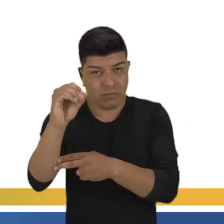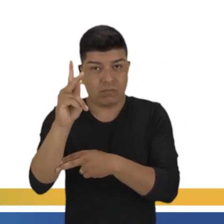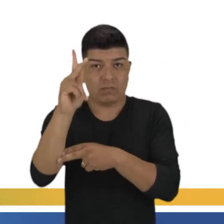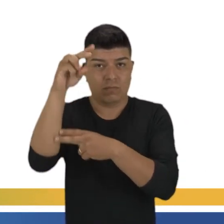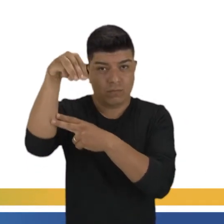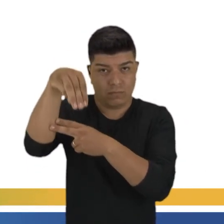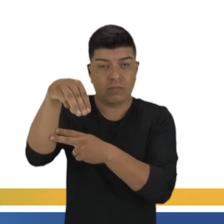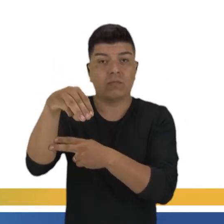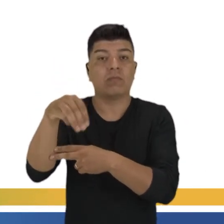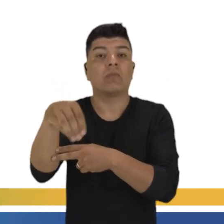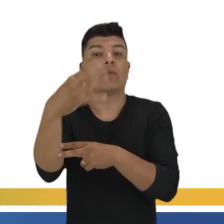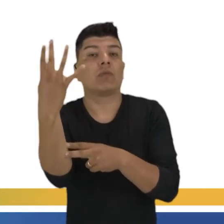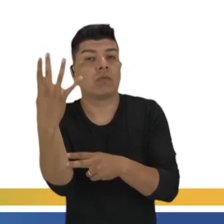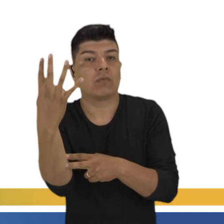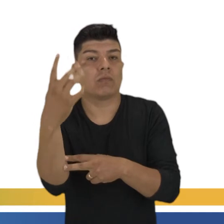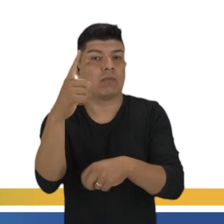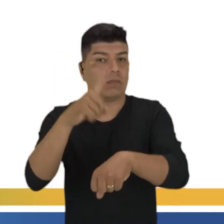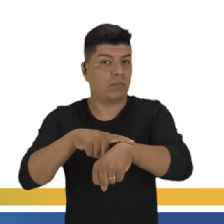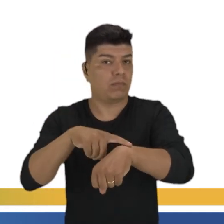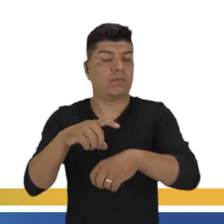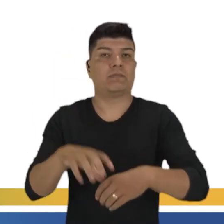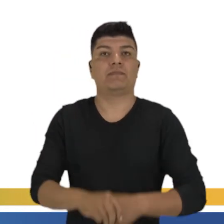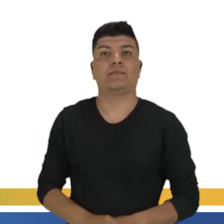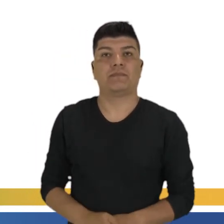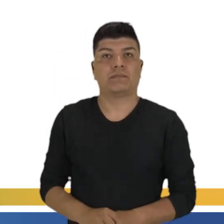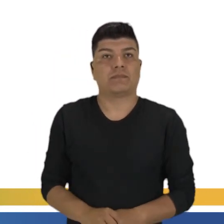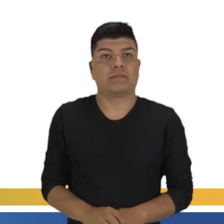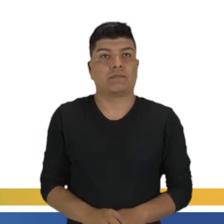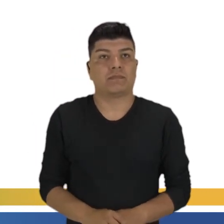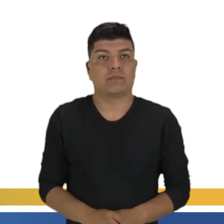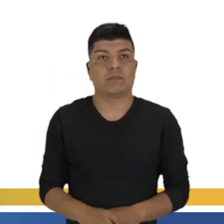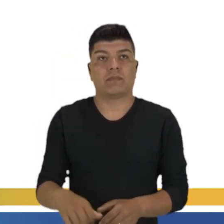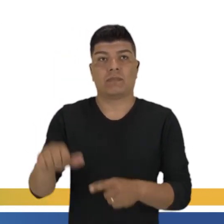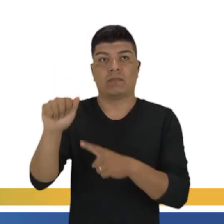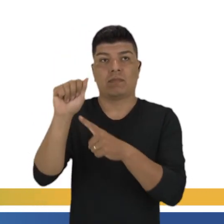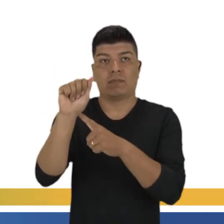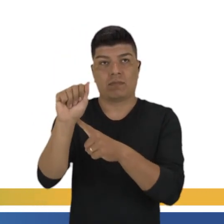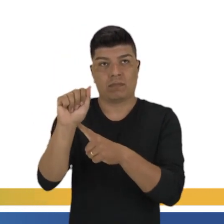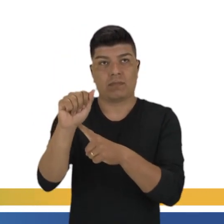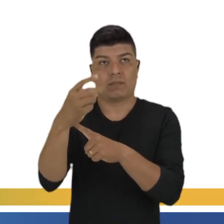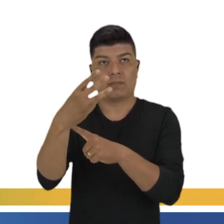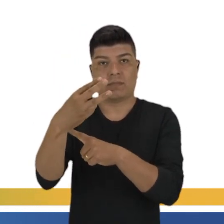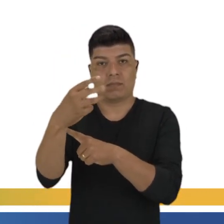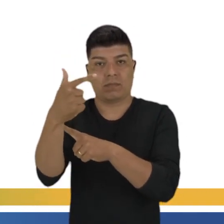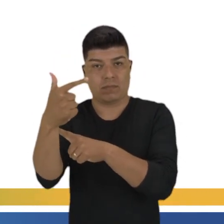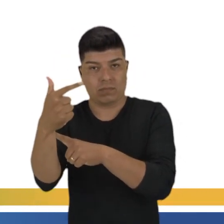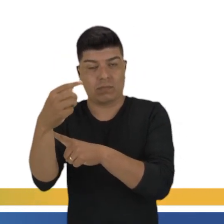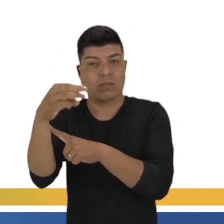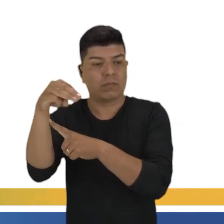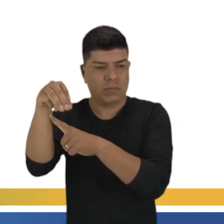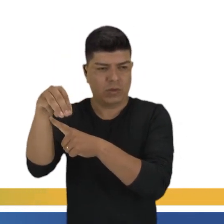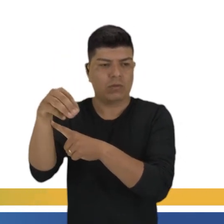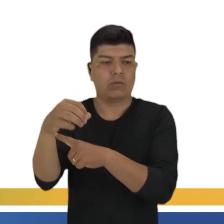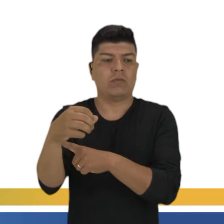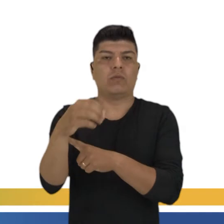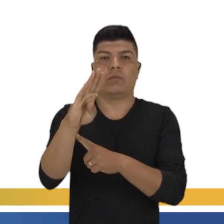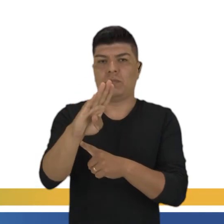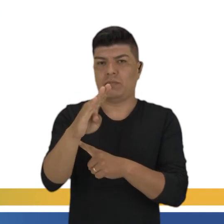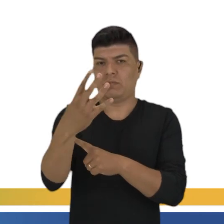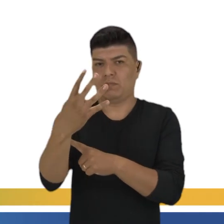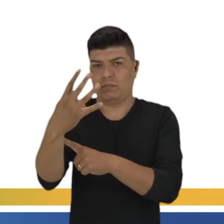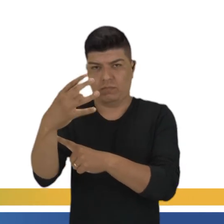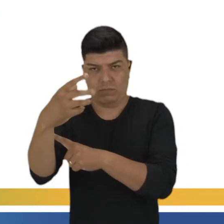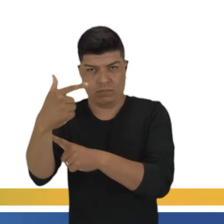hora, gastaria quanto? E aí nós temos alternativas A, 32 minutos, B,